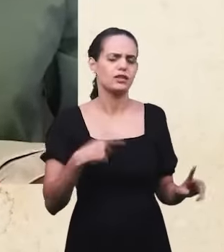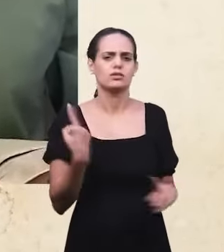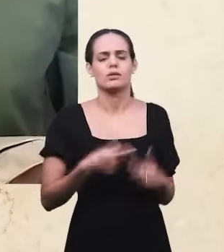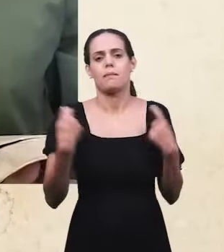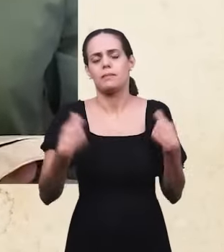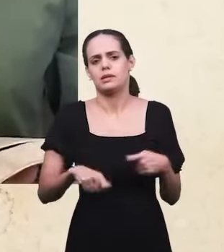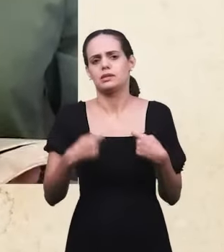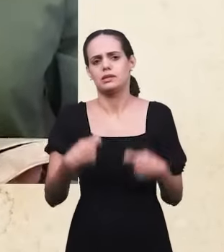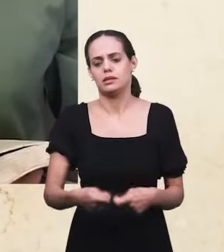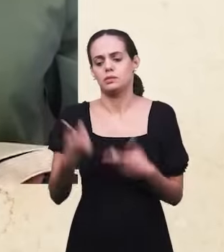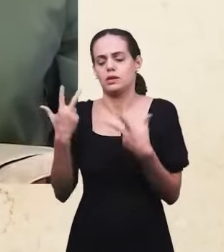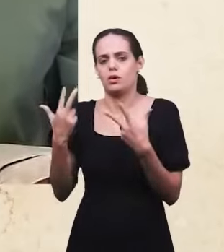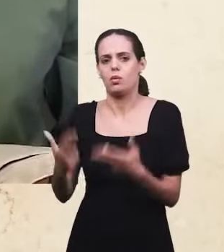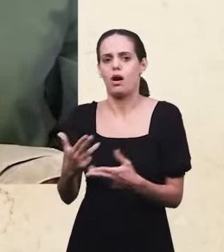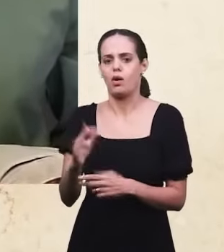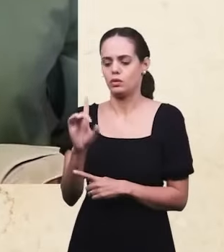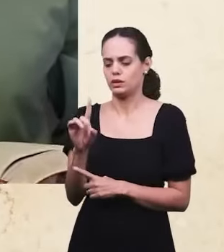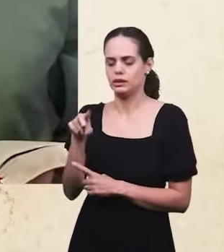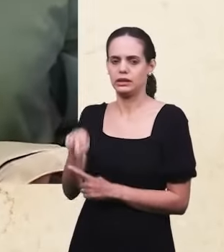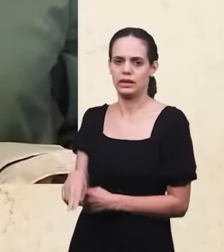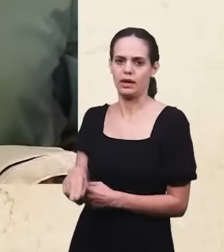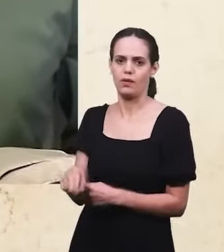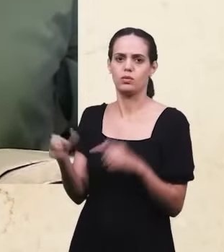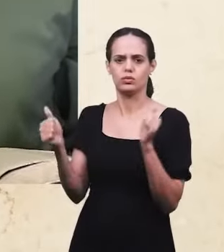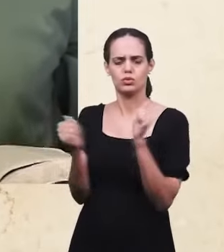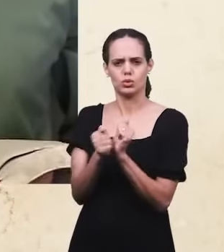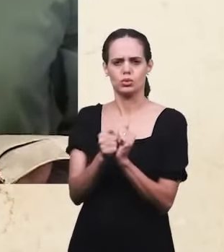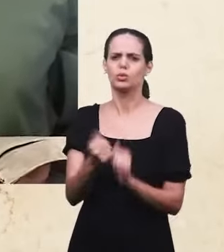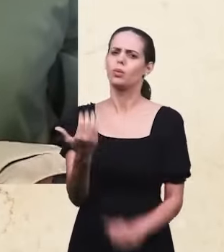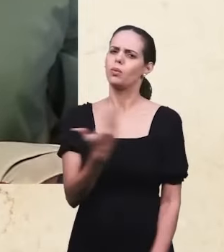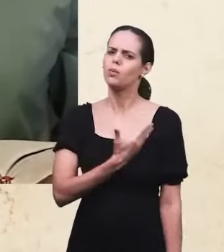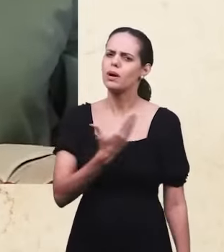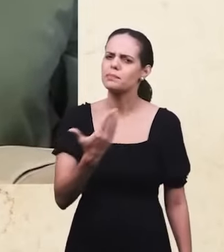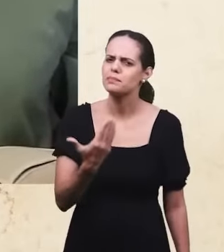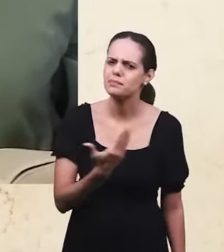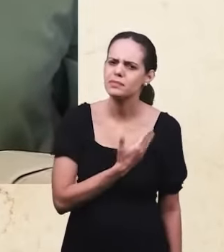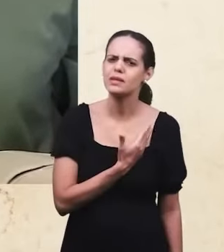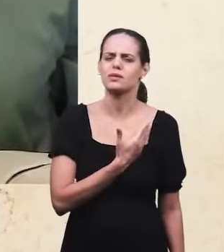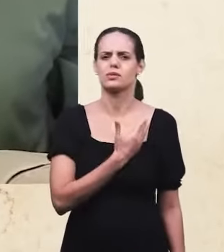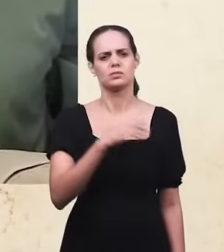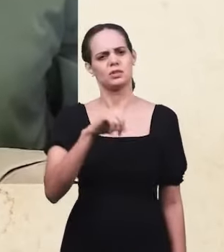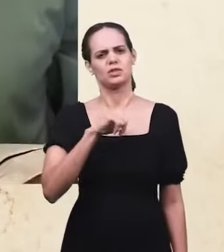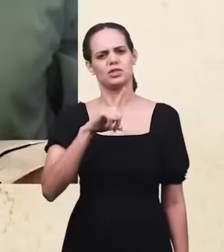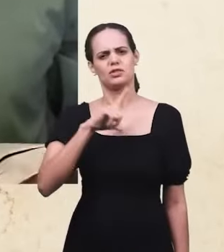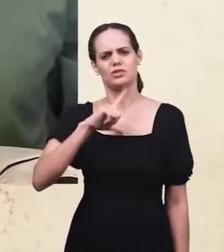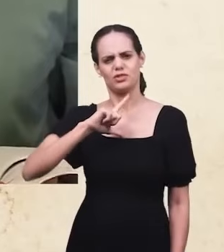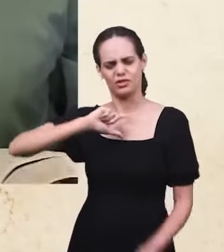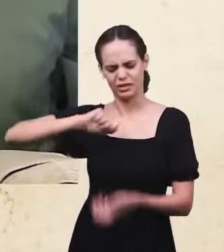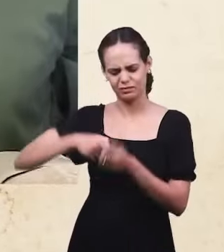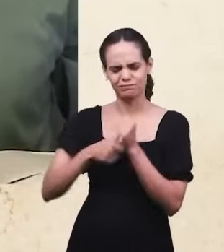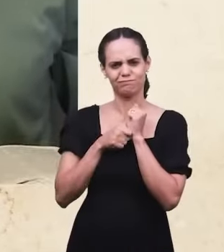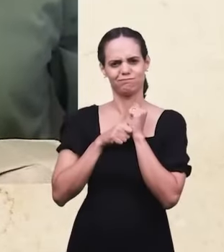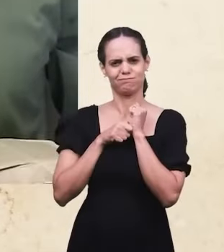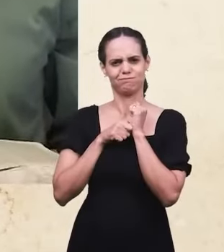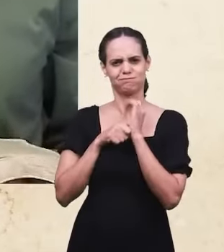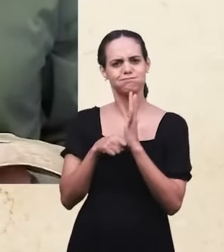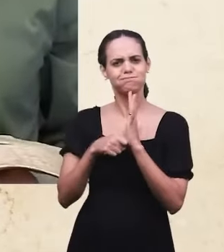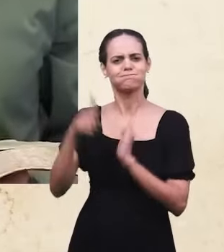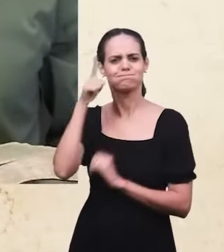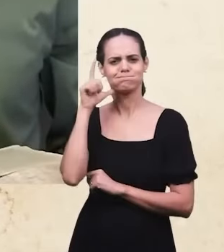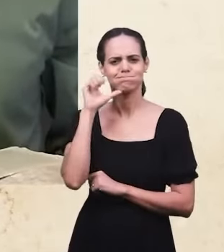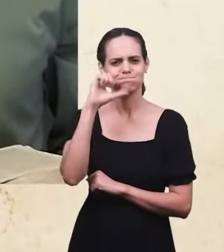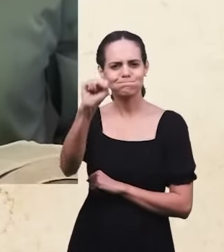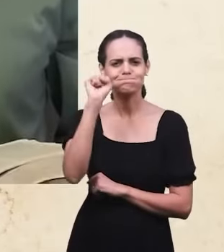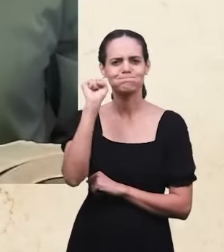sim buscou diante do Senhor o recurso da graça, junto com seus verdadeiros amigos, aqueles que tinham a chave